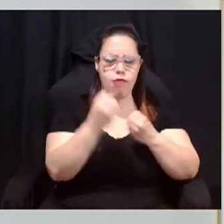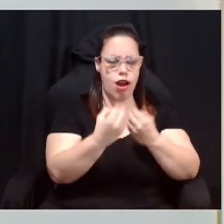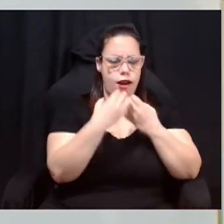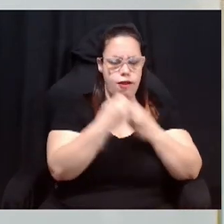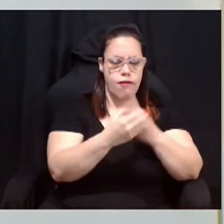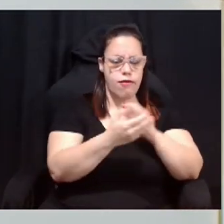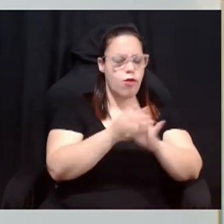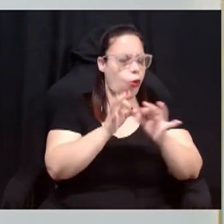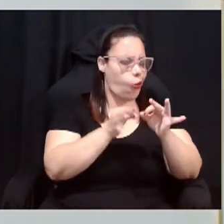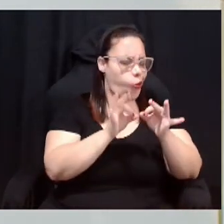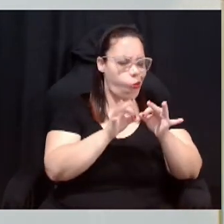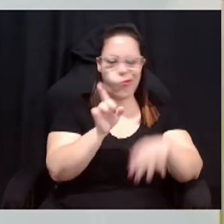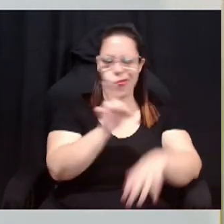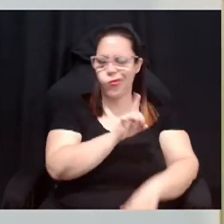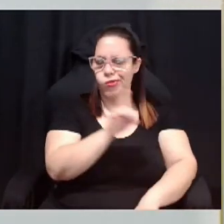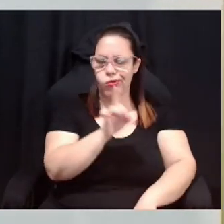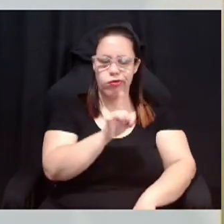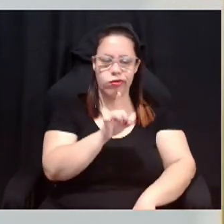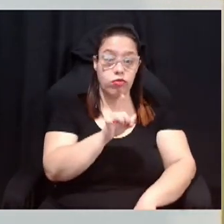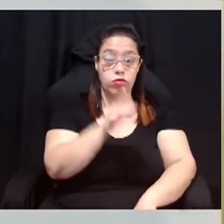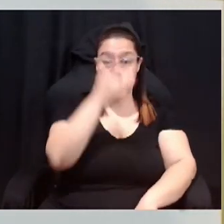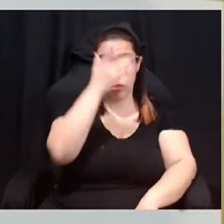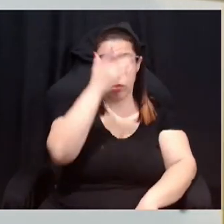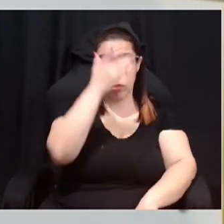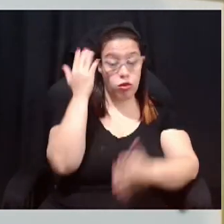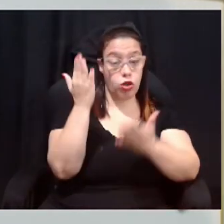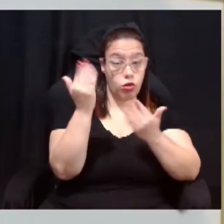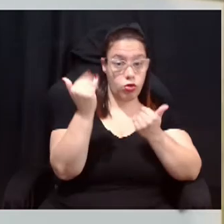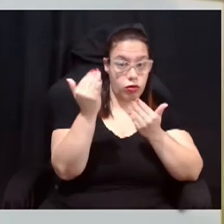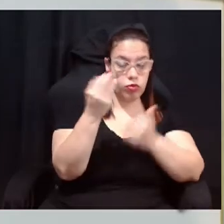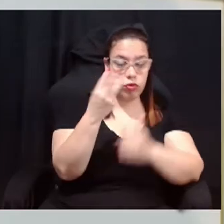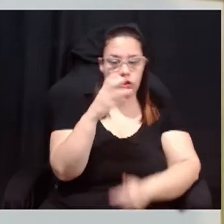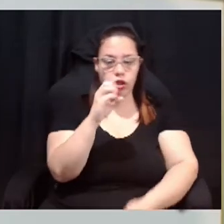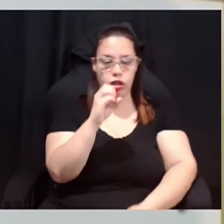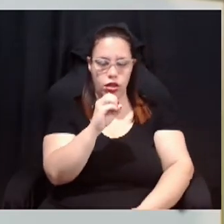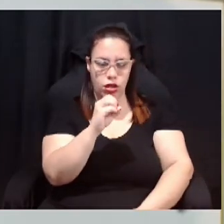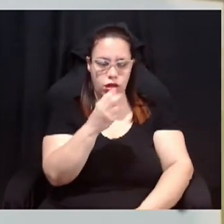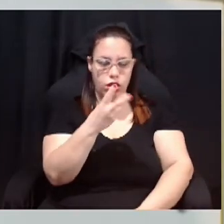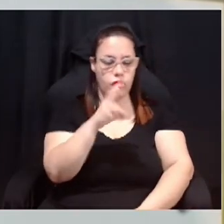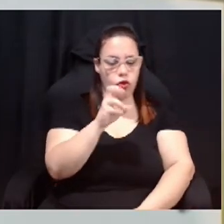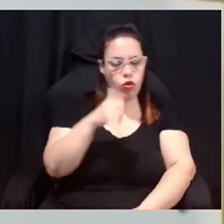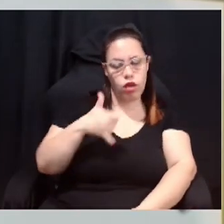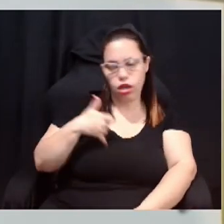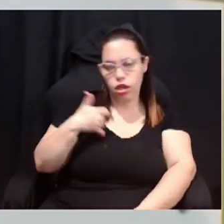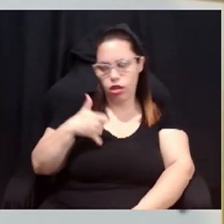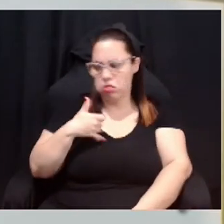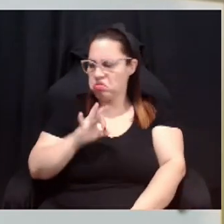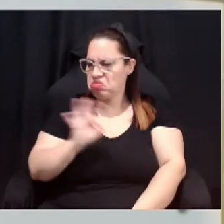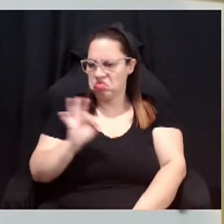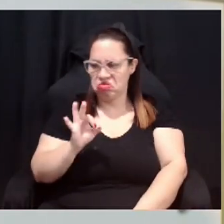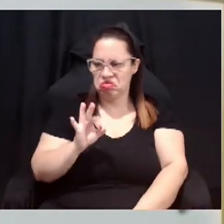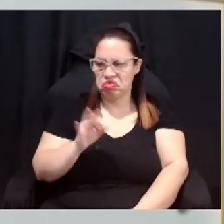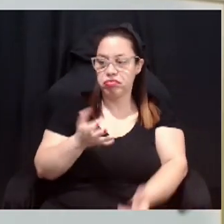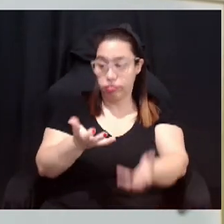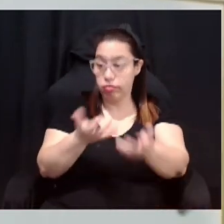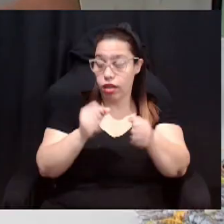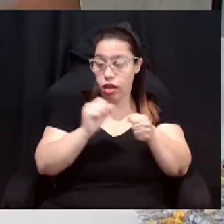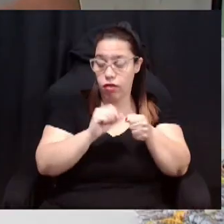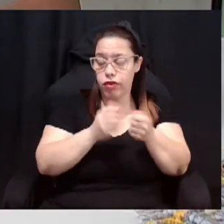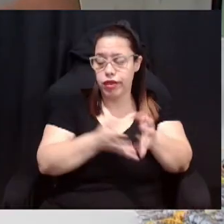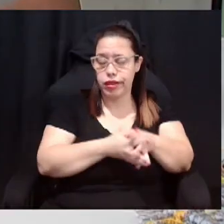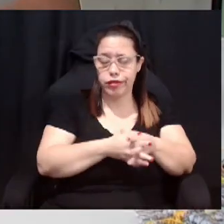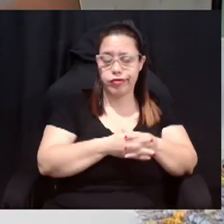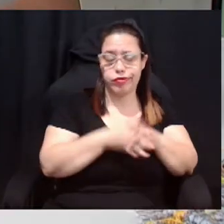oficina, e pessoas mais jovens, assim, de 30, 25 anos, que também querem se interessam,